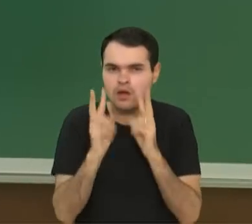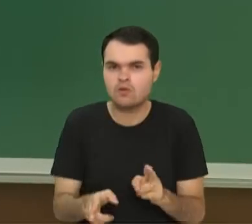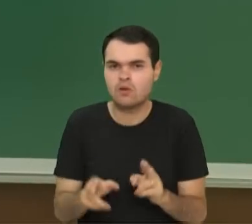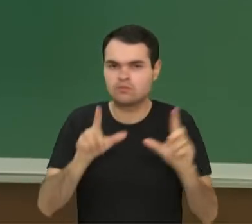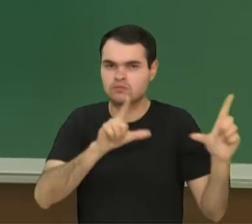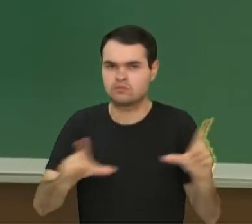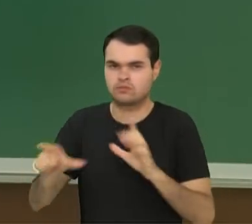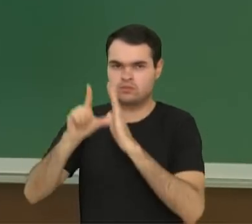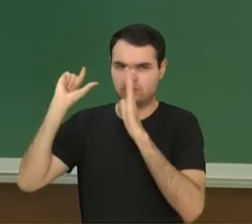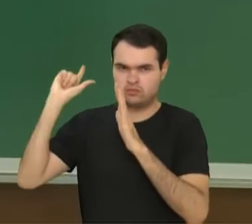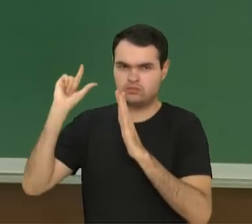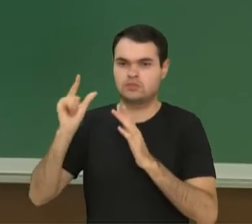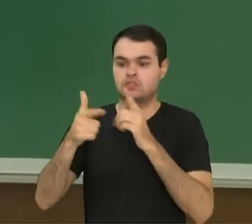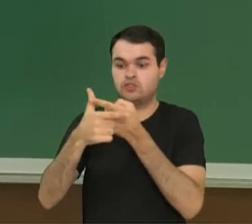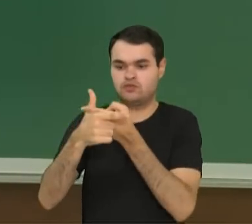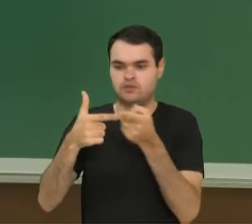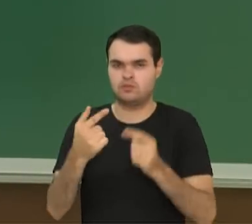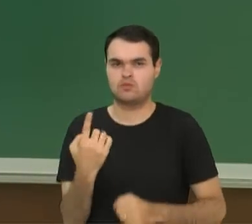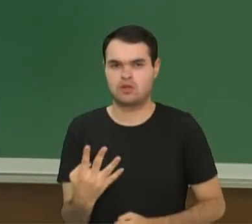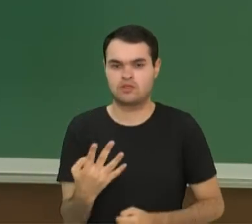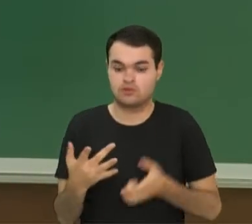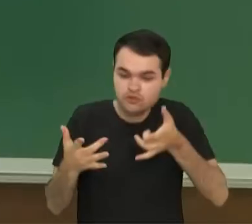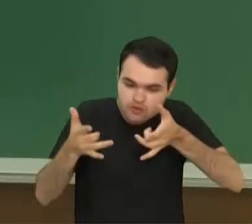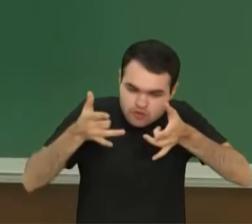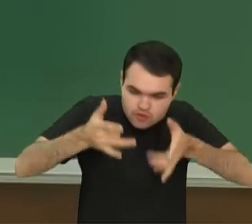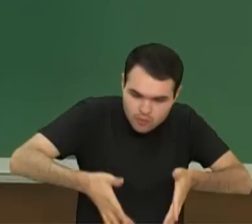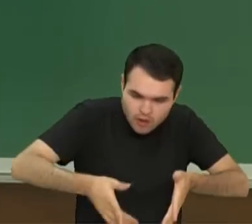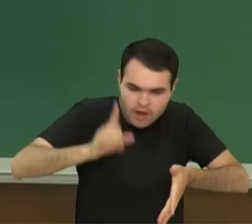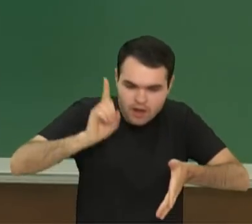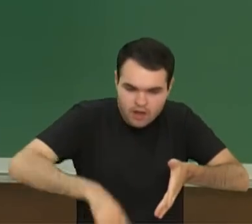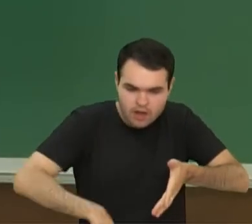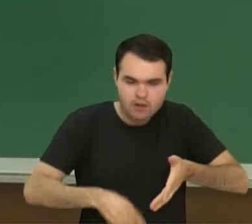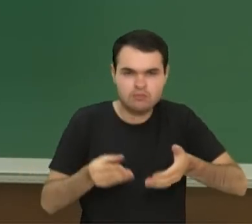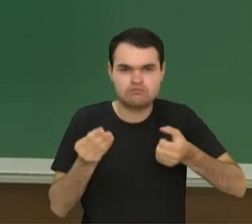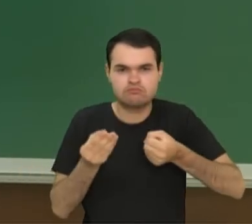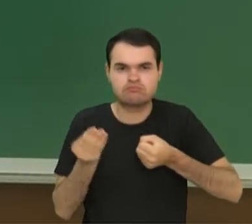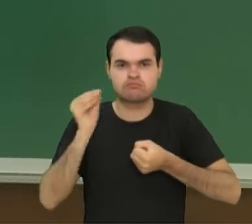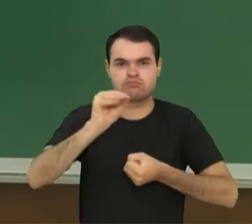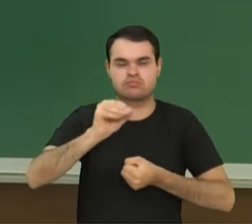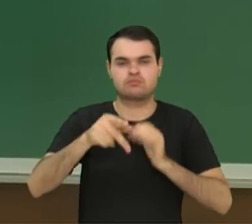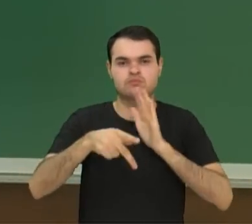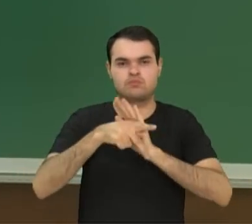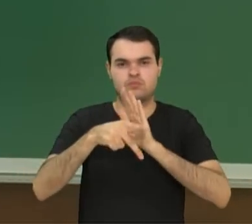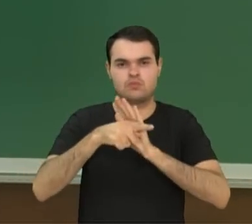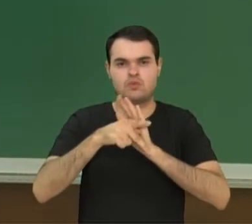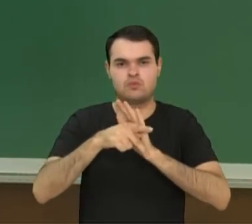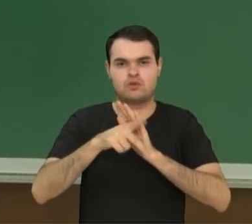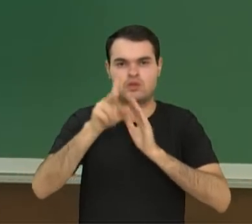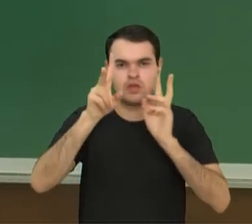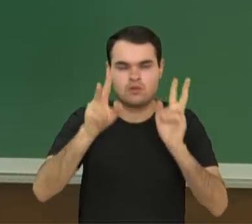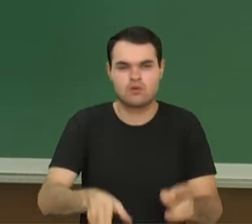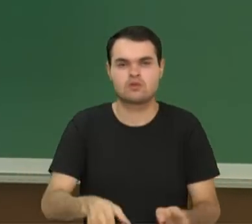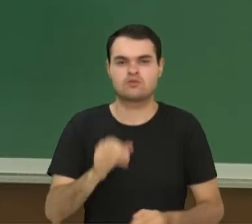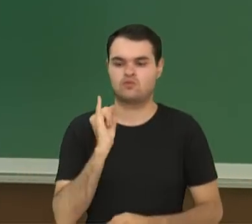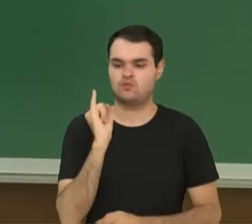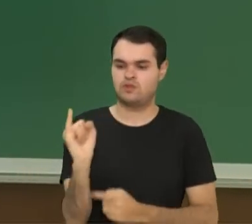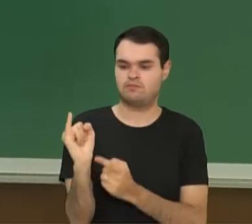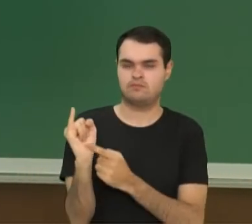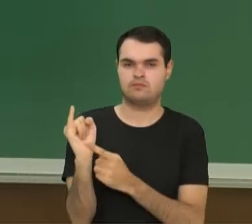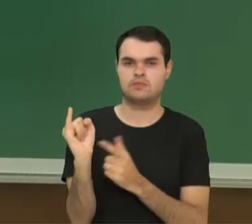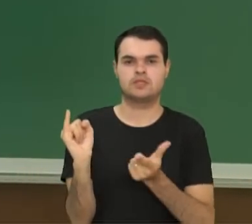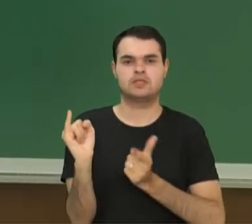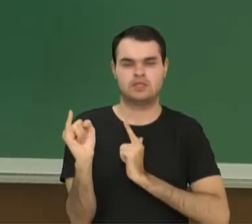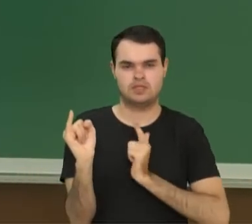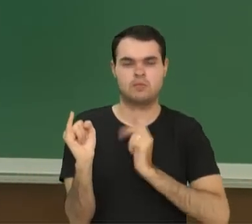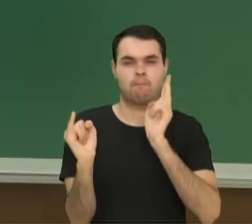anterior, vou dividir por 4. O que sobrar de resto vai ser a igualdade do nosso i, vai ter o